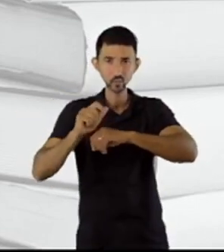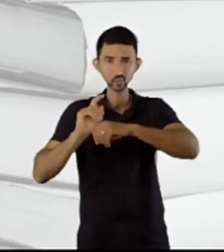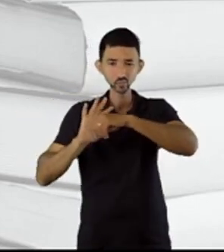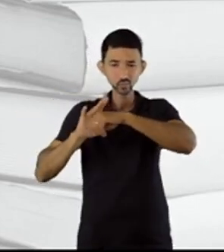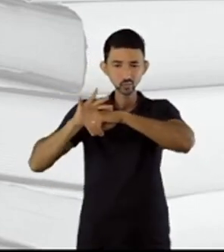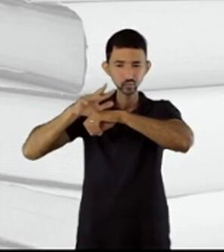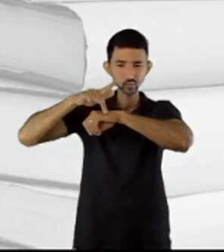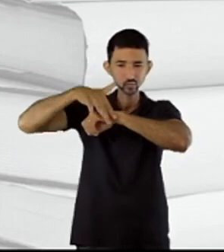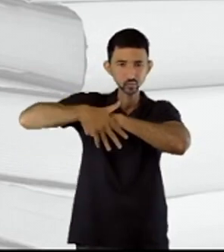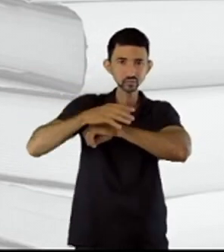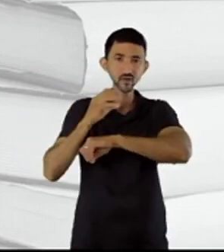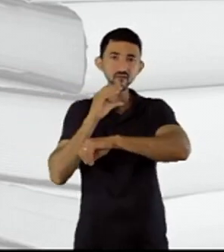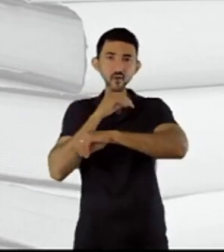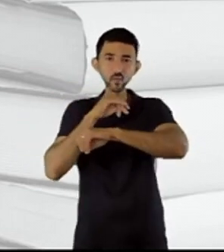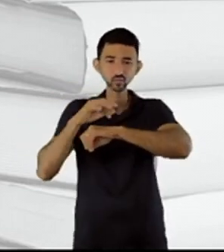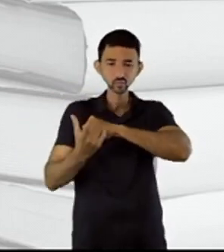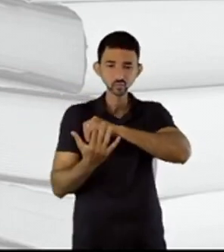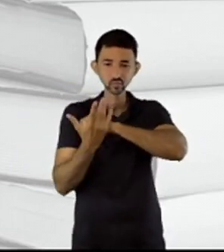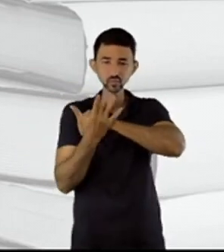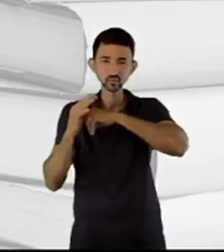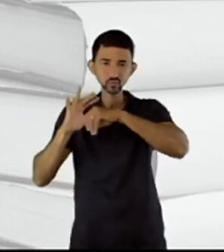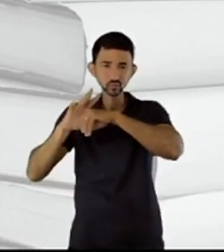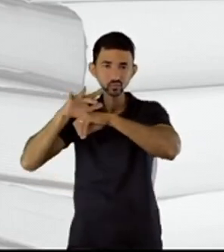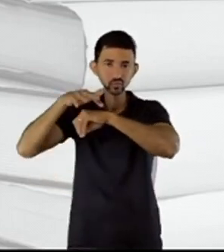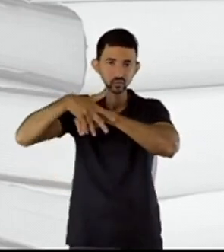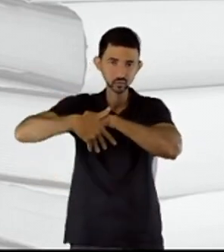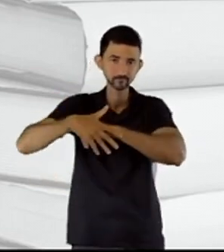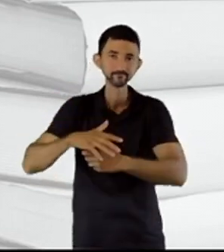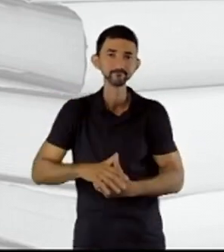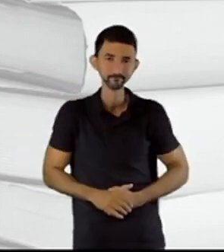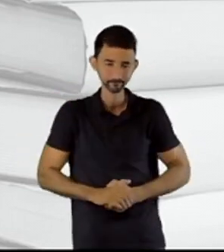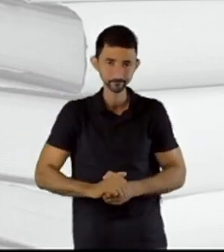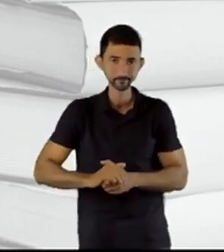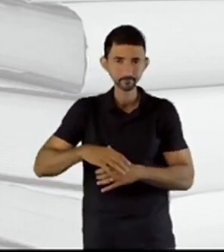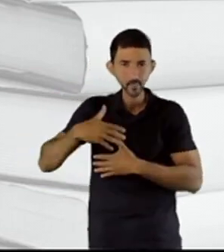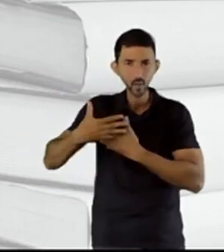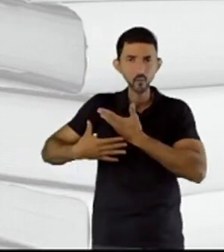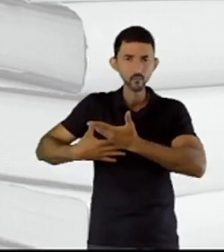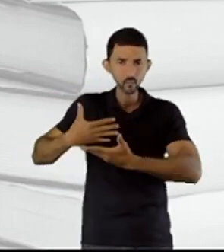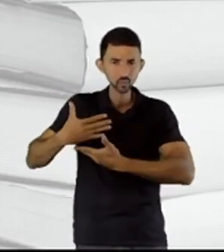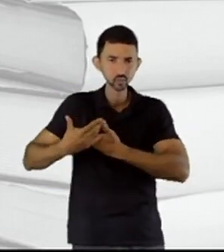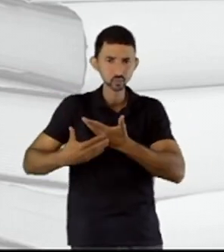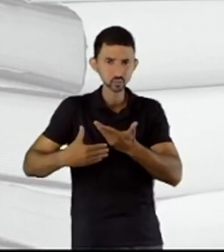lava, né, dos vulcões. Tudo bem? Então, passou-se aí